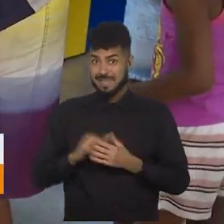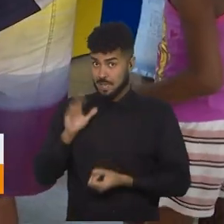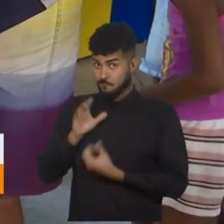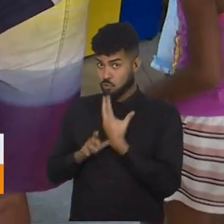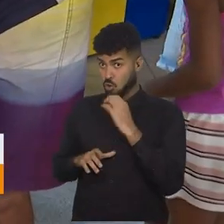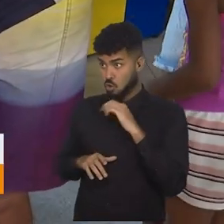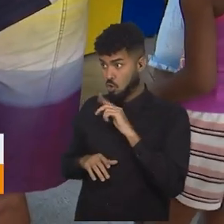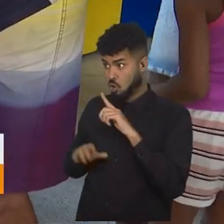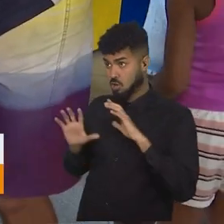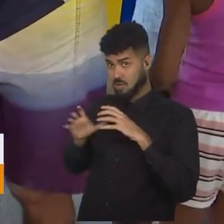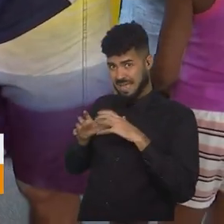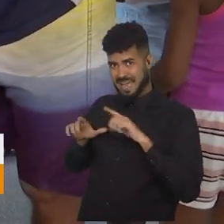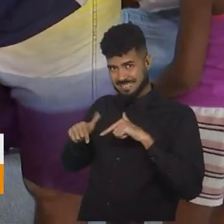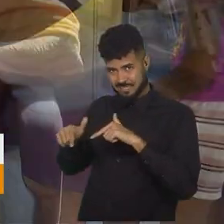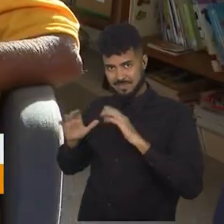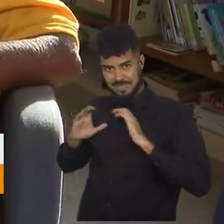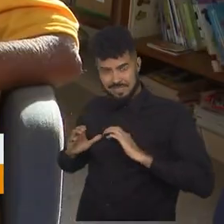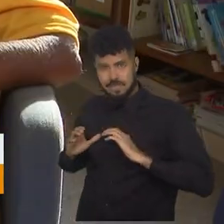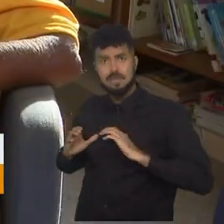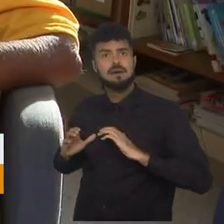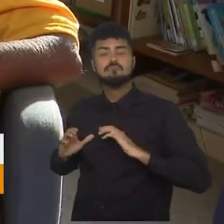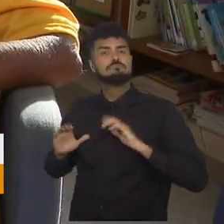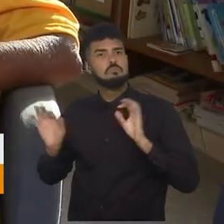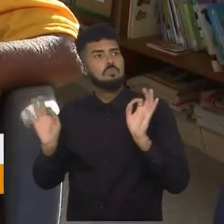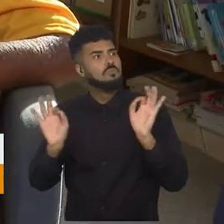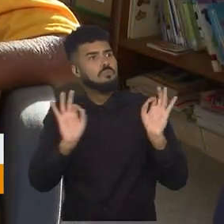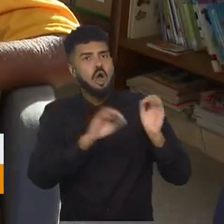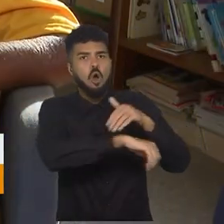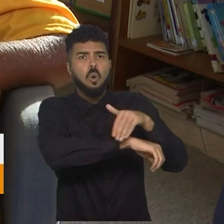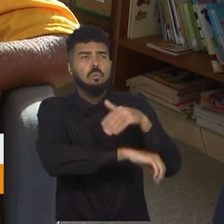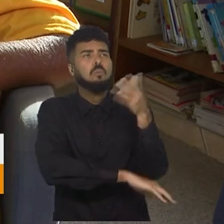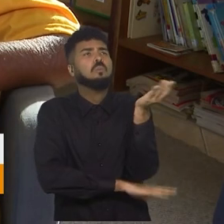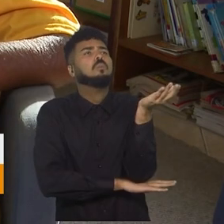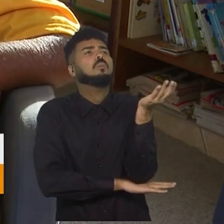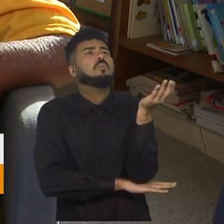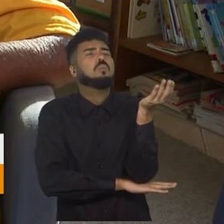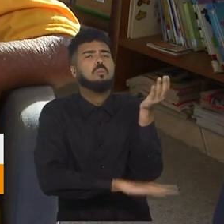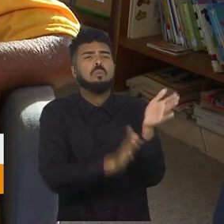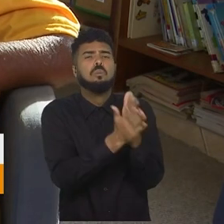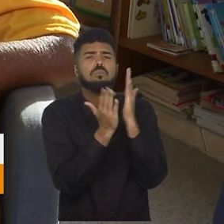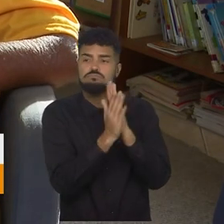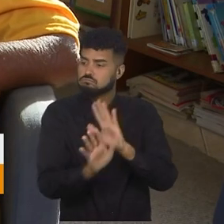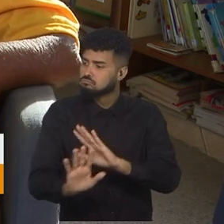aqui a Ação da Cidadania, a gente não vê mais gente na rua pedindo esmola.